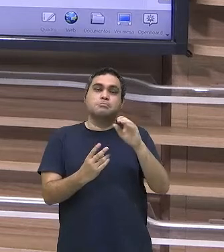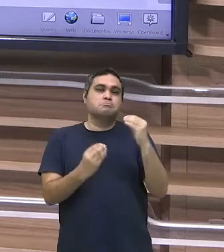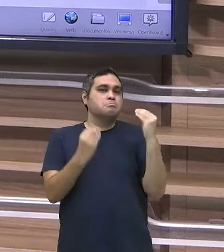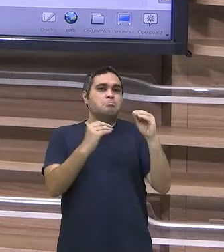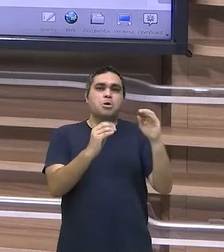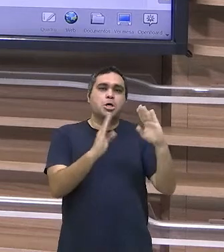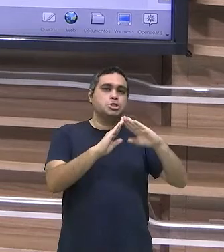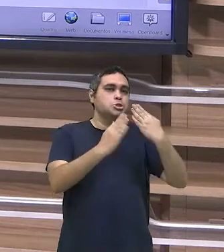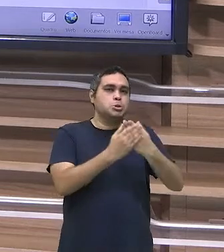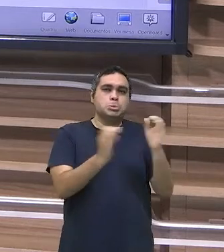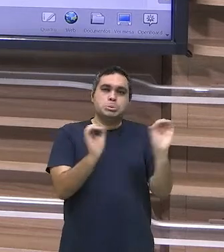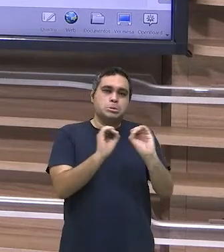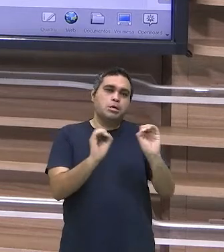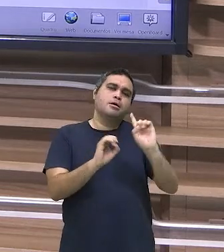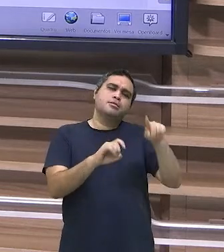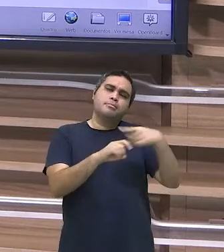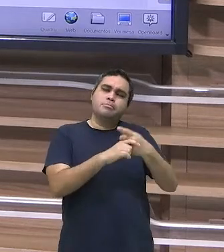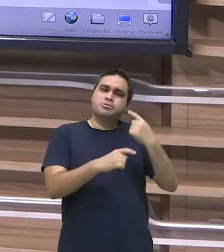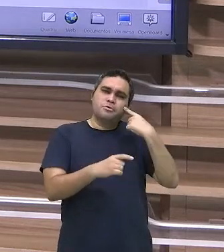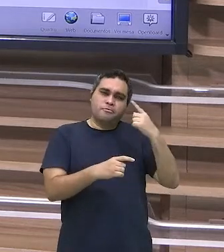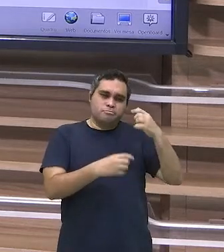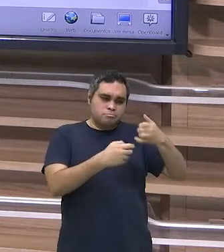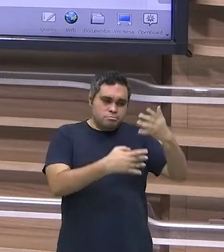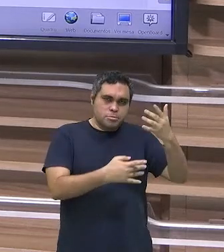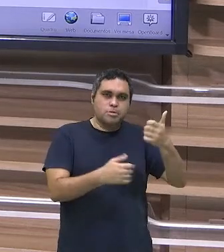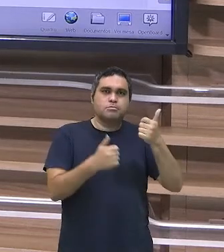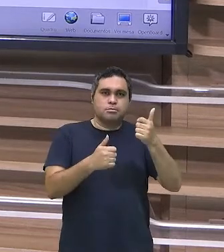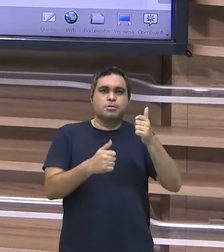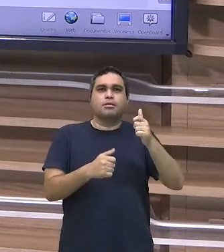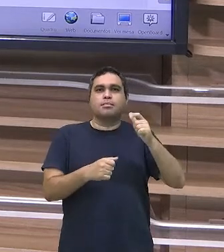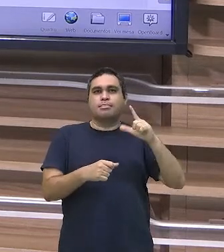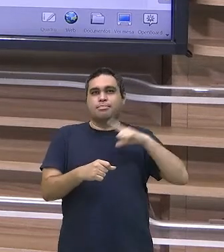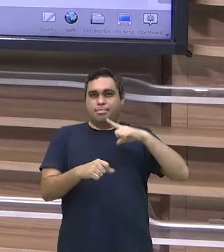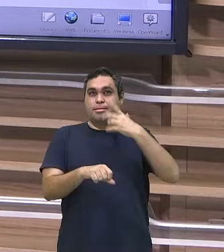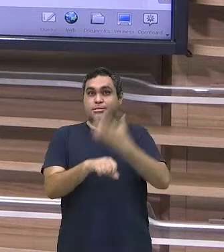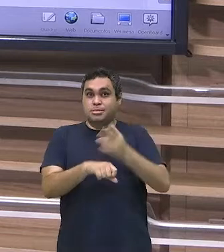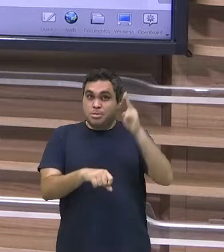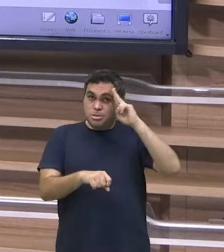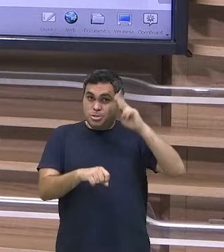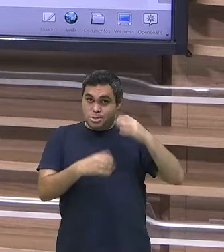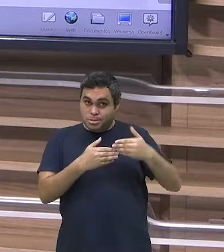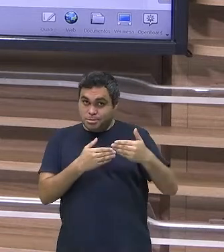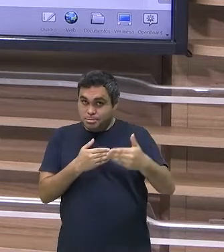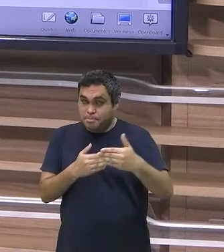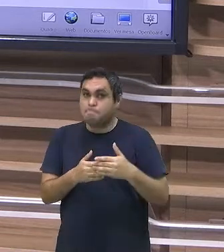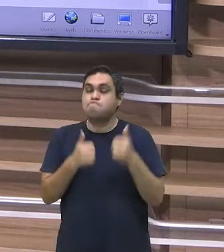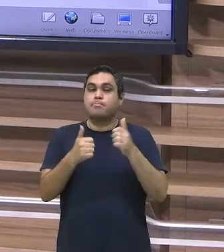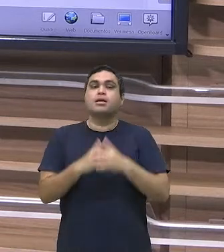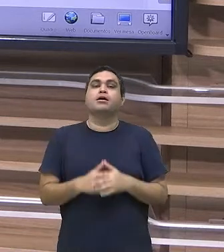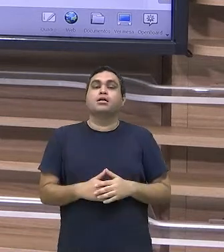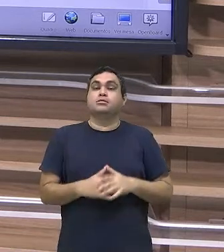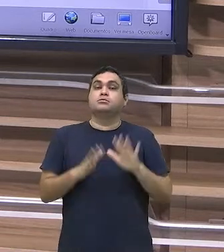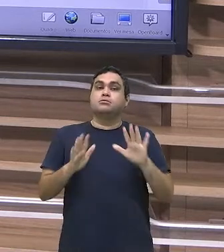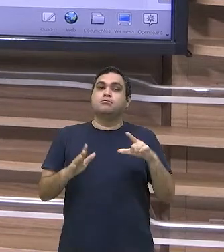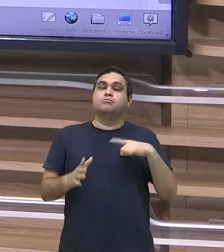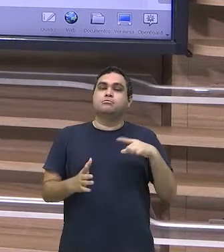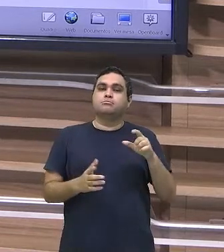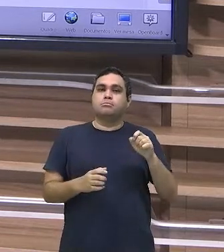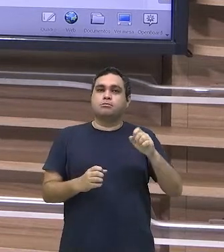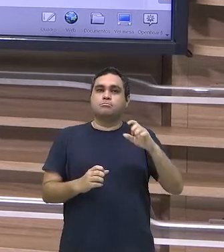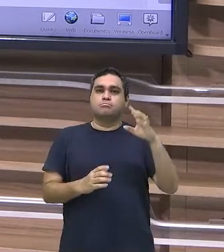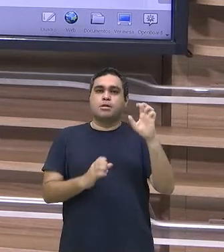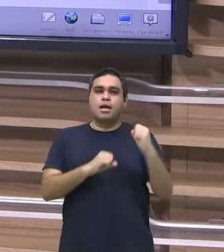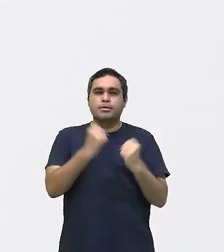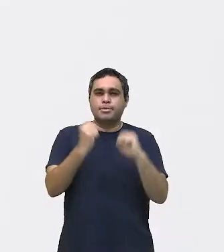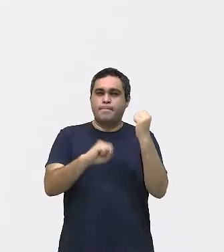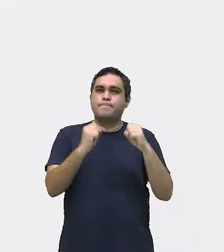já tem aí o exercitando de história, né? Então vamos aí aos comentários. A gente tem os parques